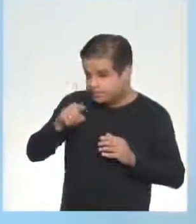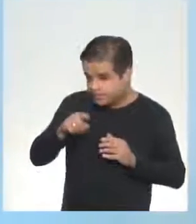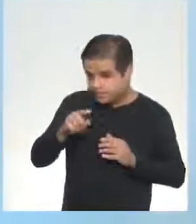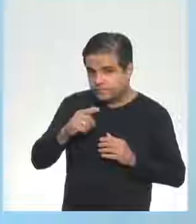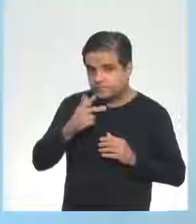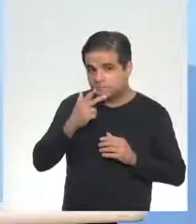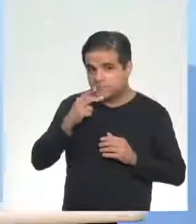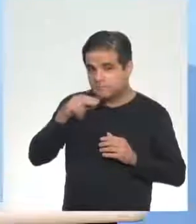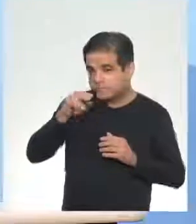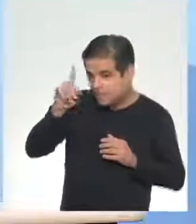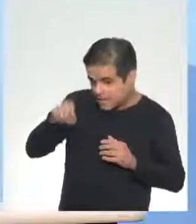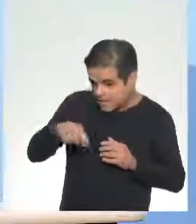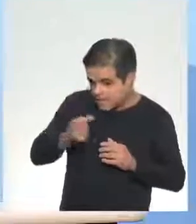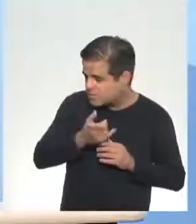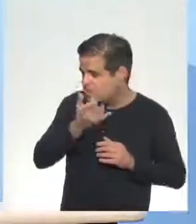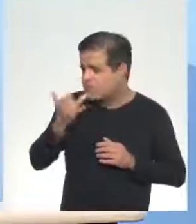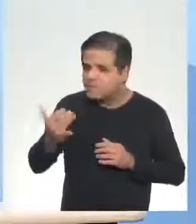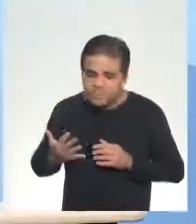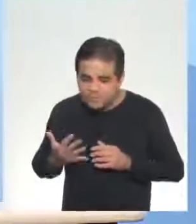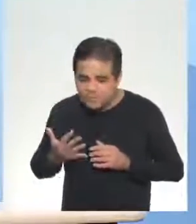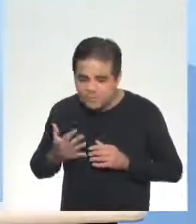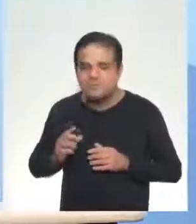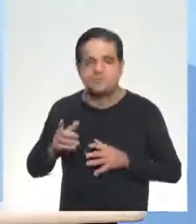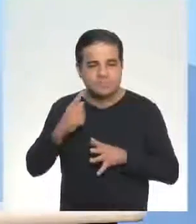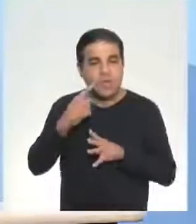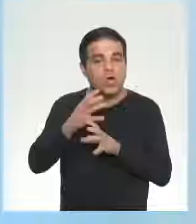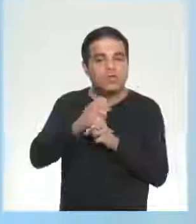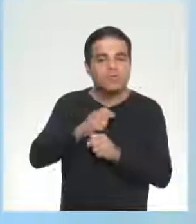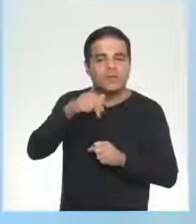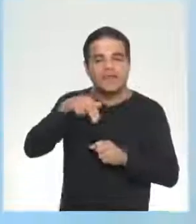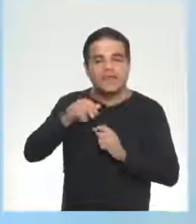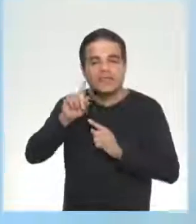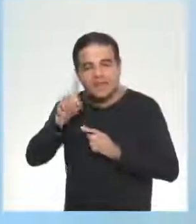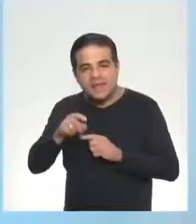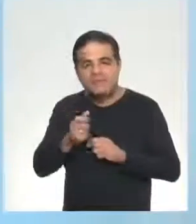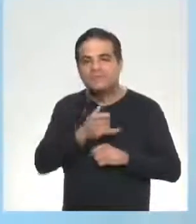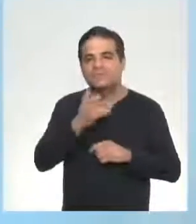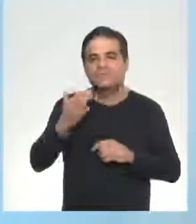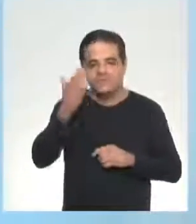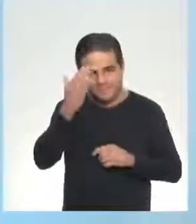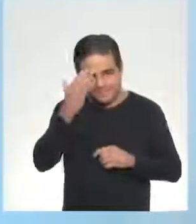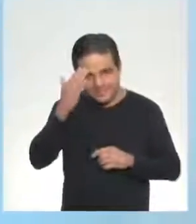quantos nés hoje? Não, depois eu vou assistir para a gente contar. Produção, muito